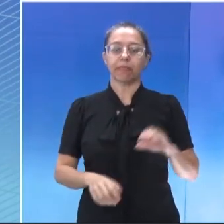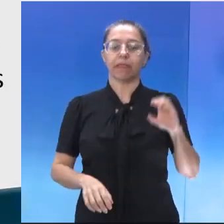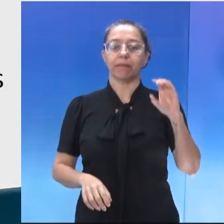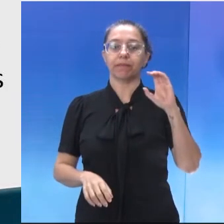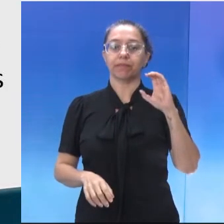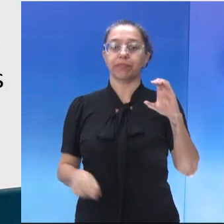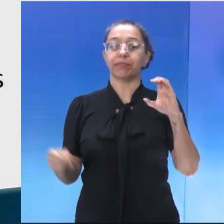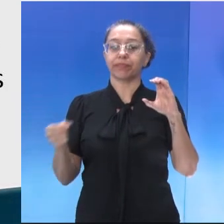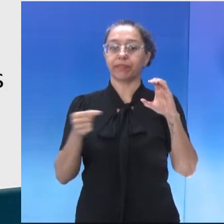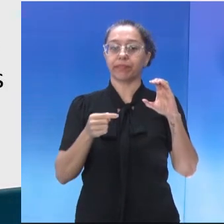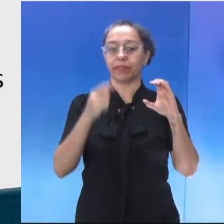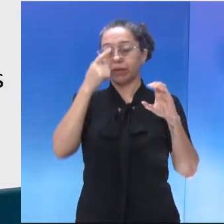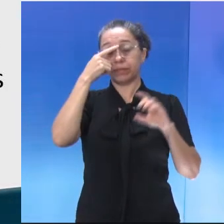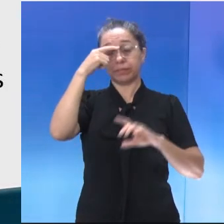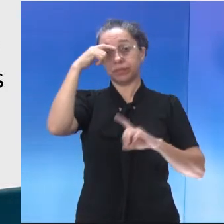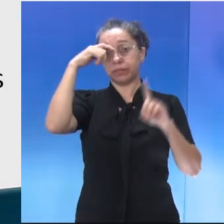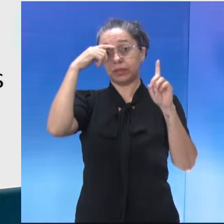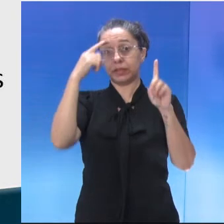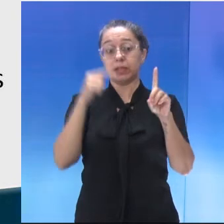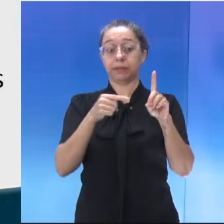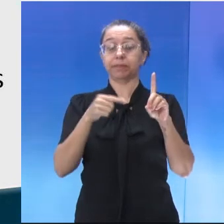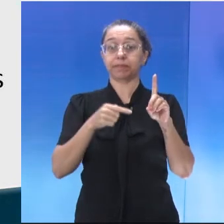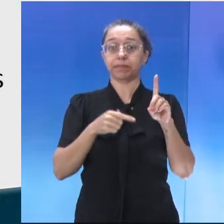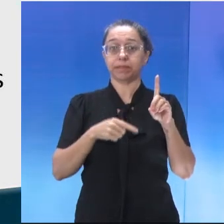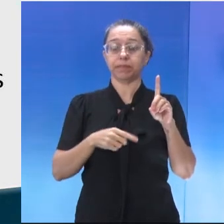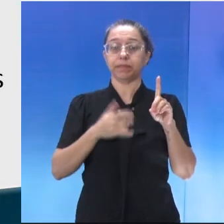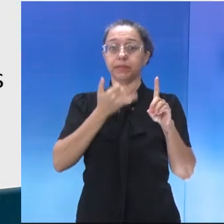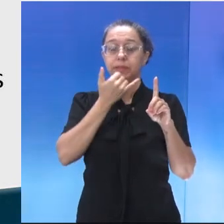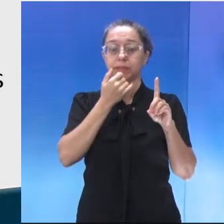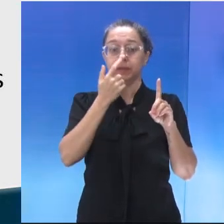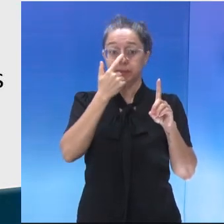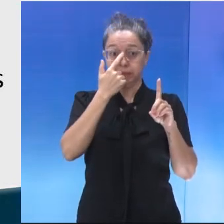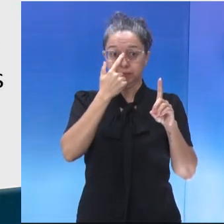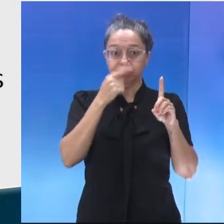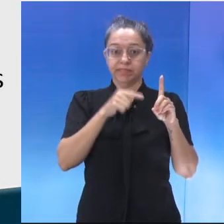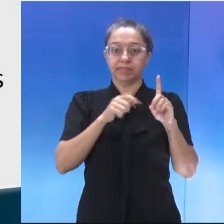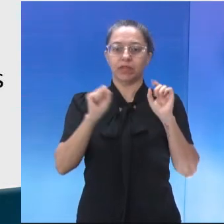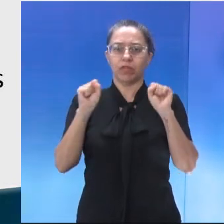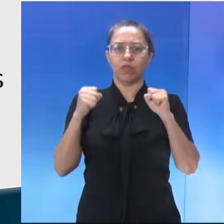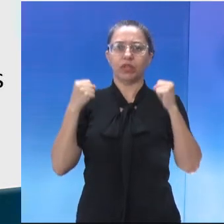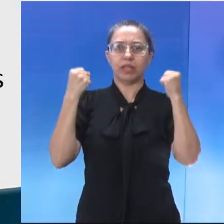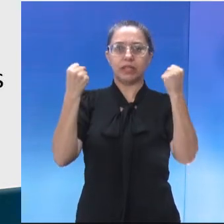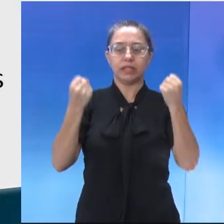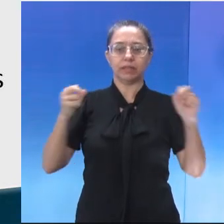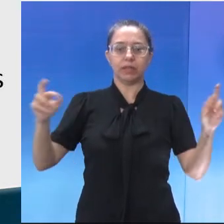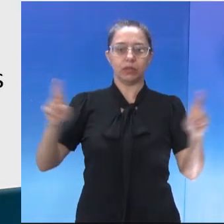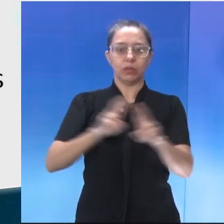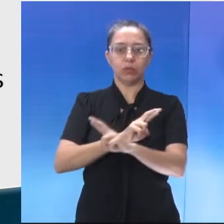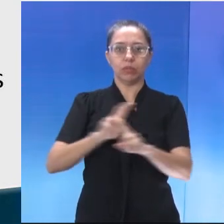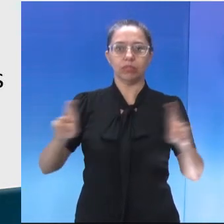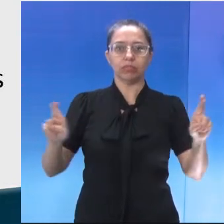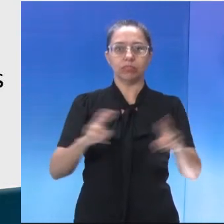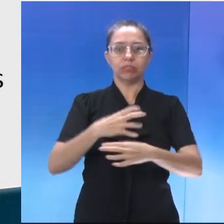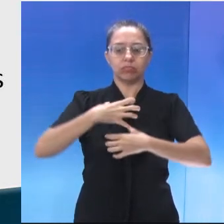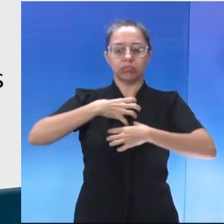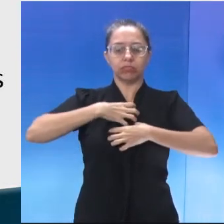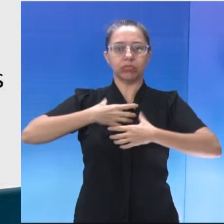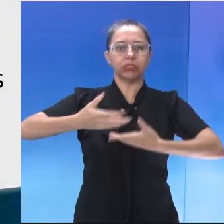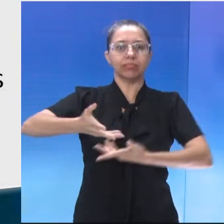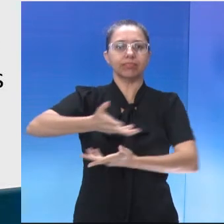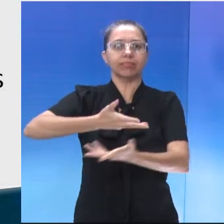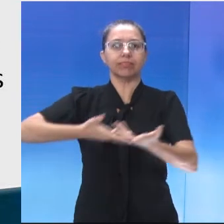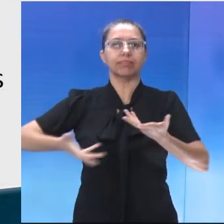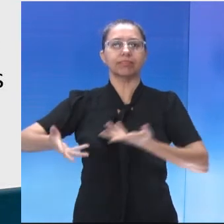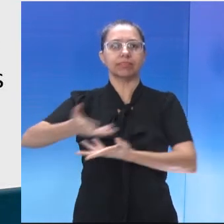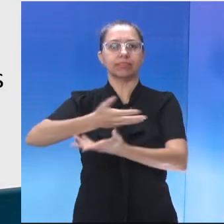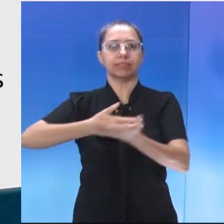Letra C. Perdão, letra D de dado. Fortalecimento das relações interpessoais. Não